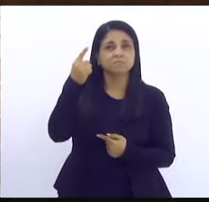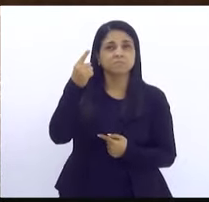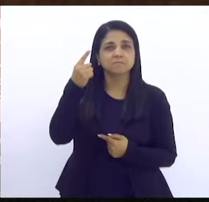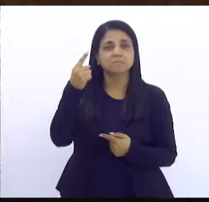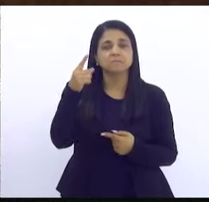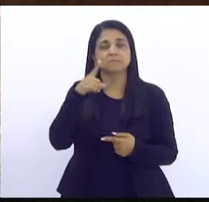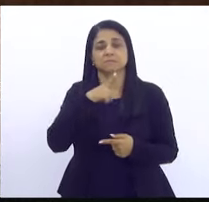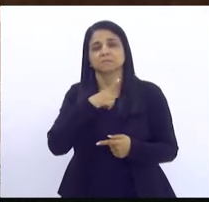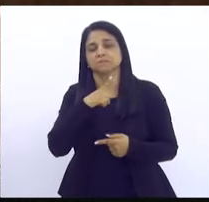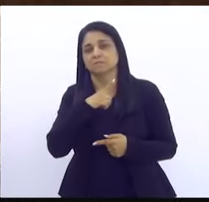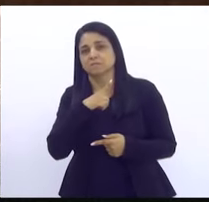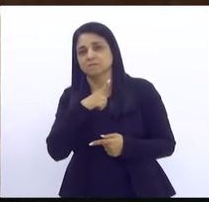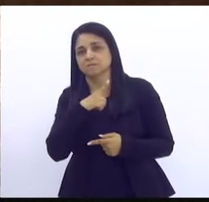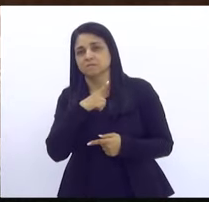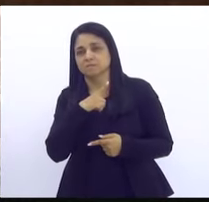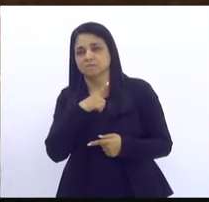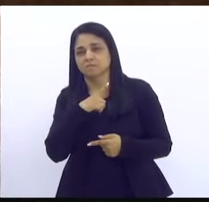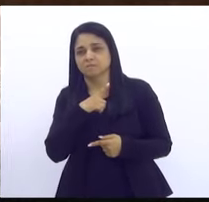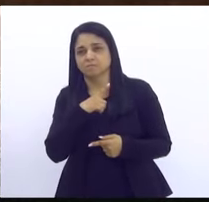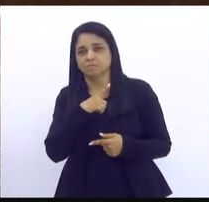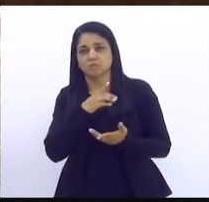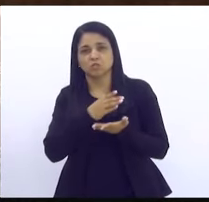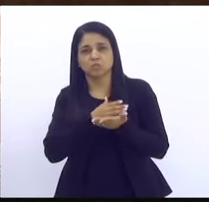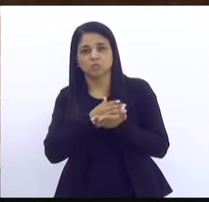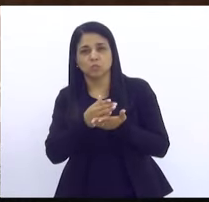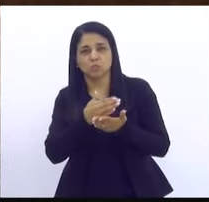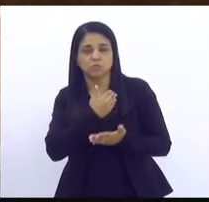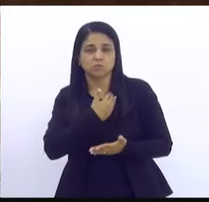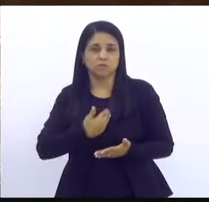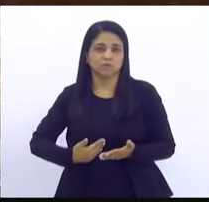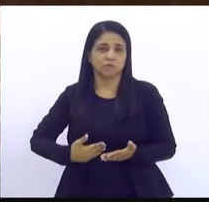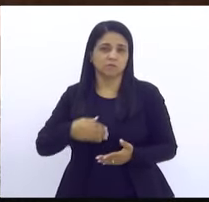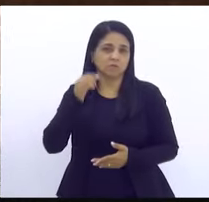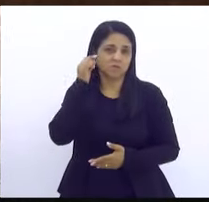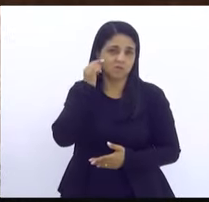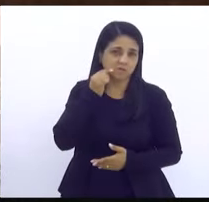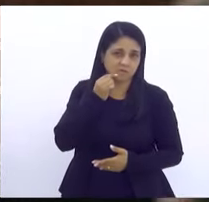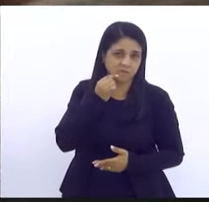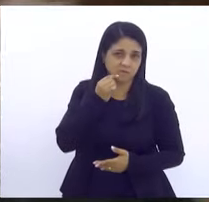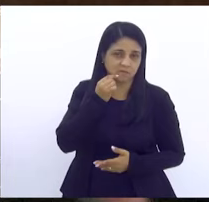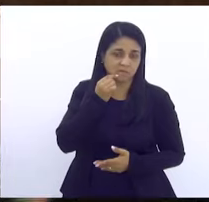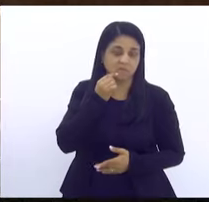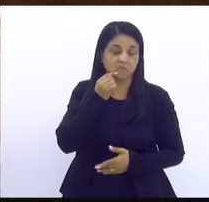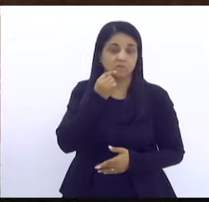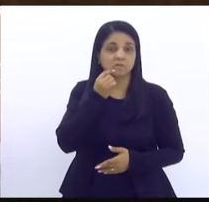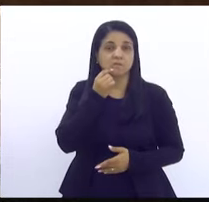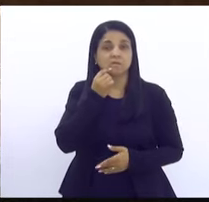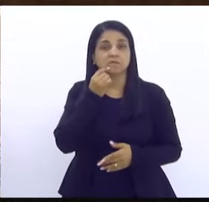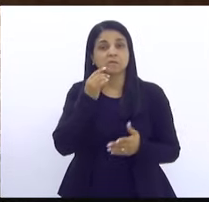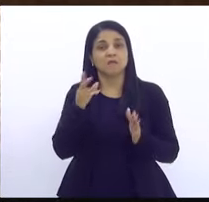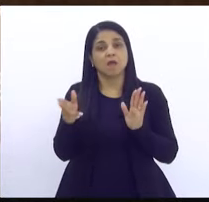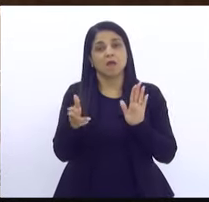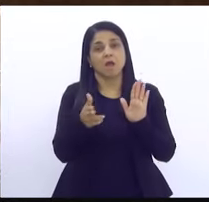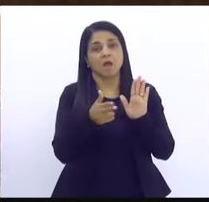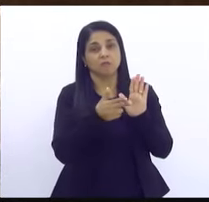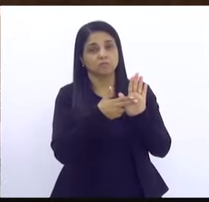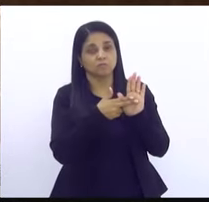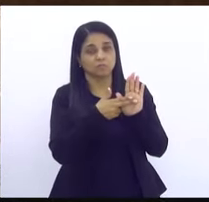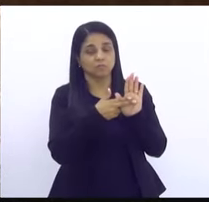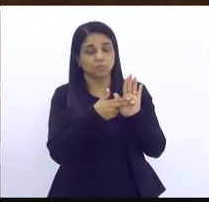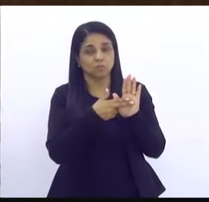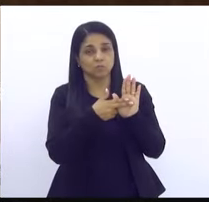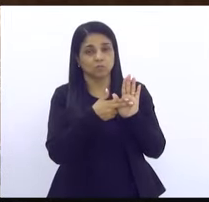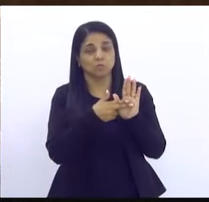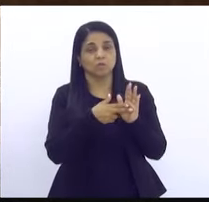nós temos aí, desde o início do governo Cláudio Castro, governador, que assumiu definitivamente